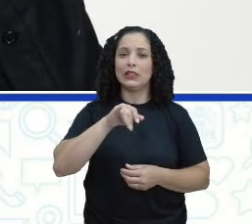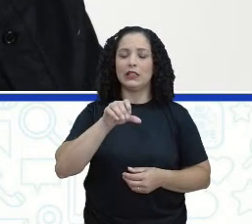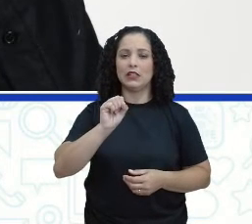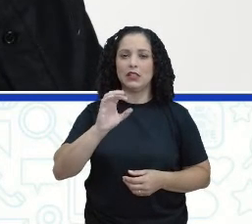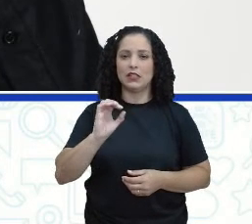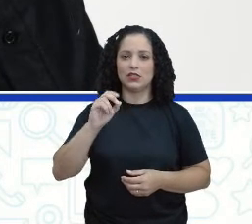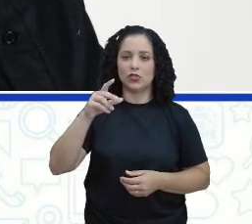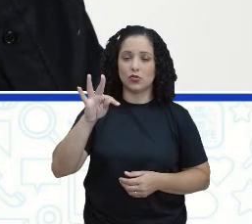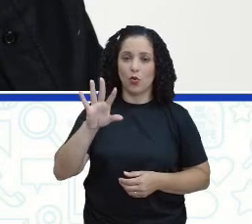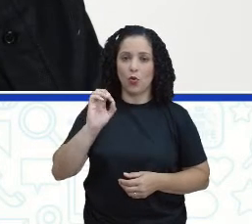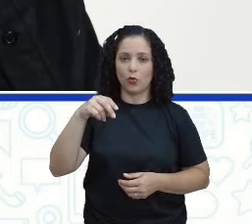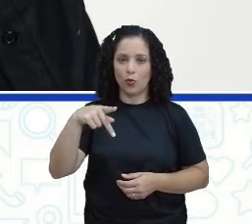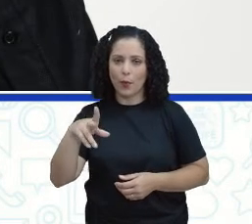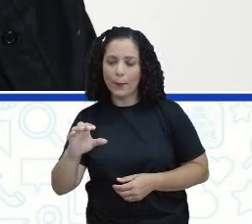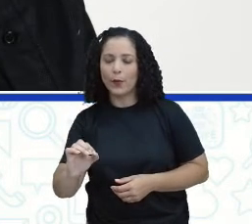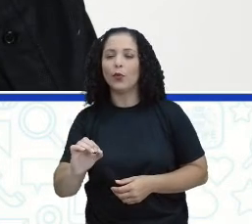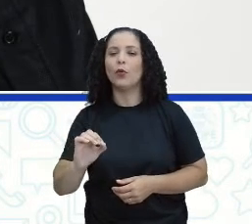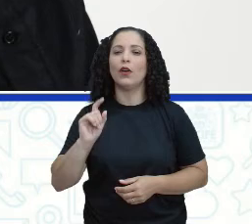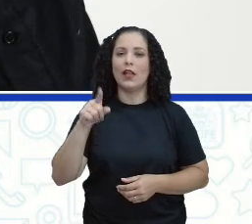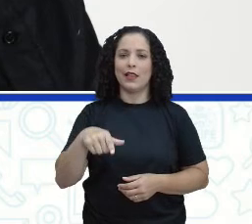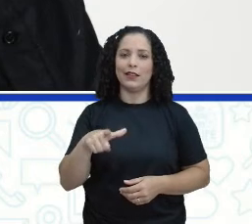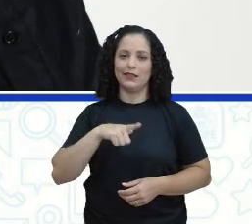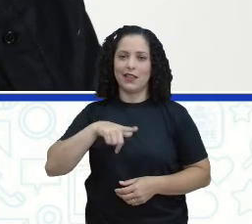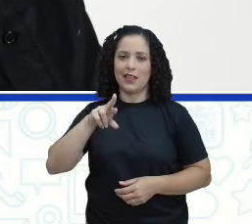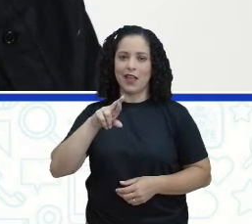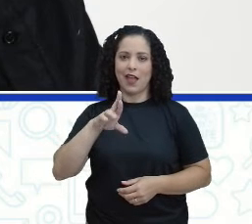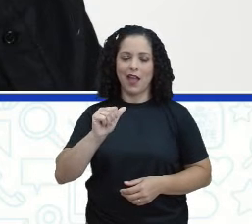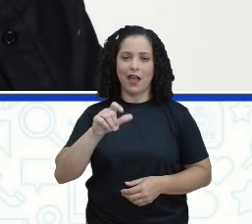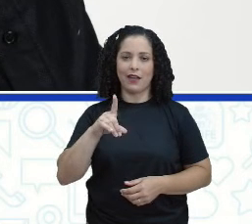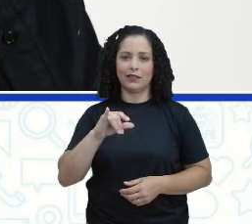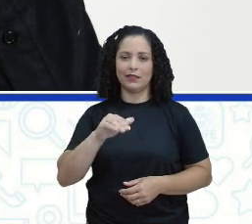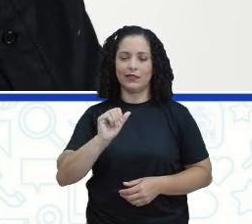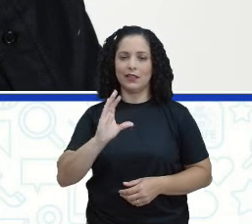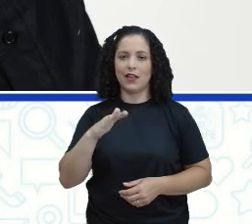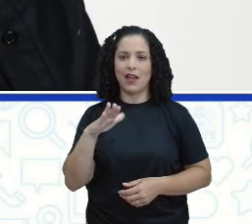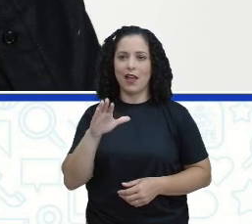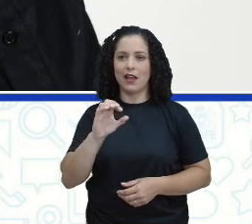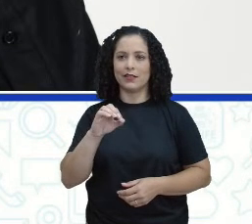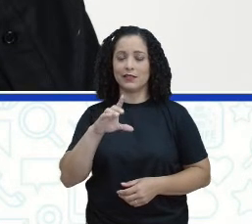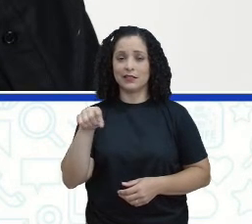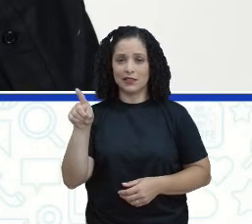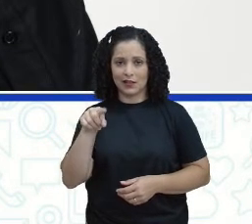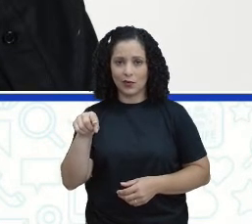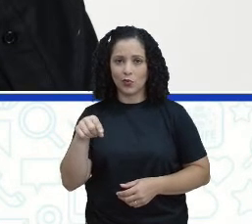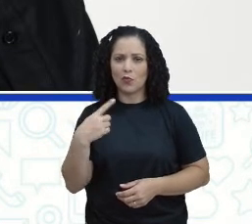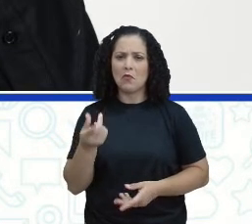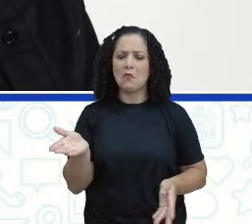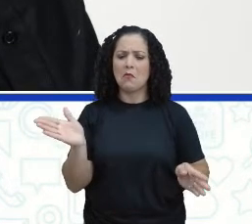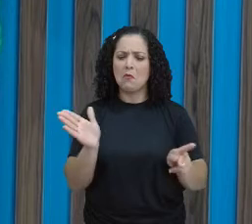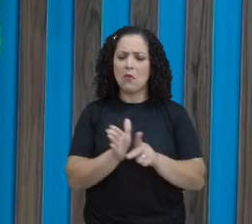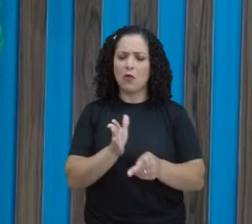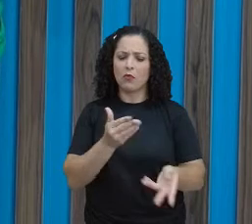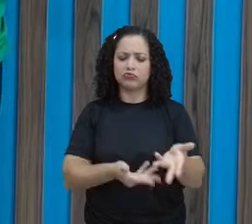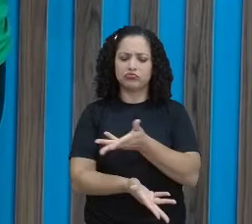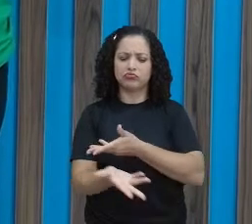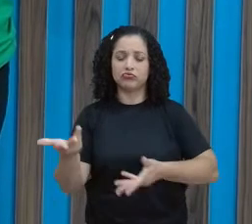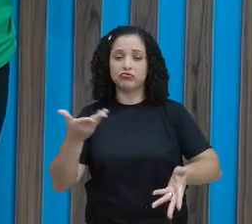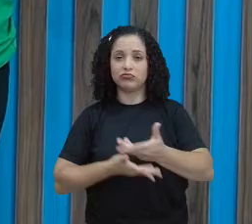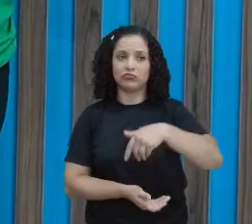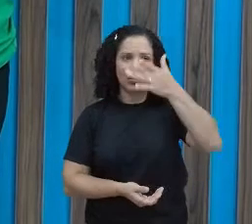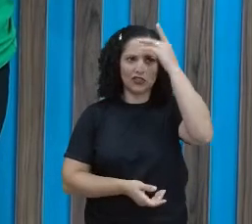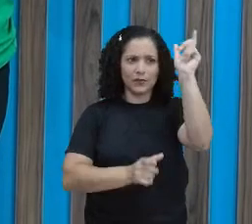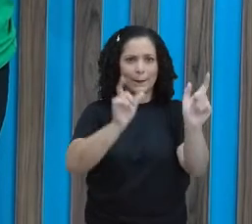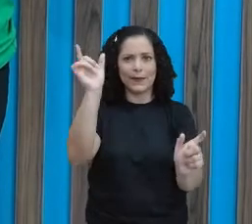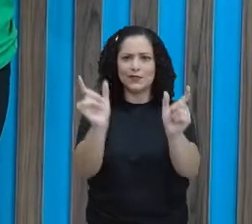radioativo faz parte da composição dos seres vivos? Essa é a pergunta que não quer calar, né? Mas a gente vai saber